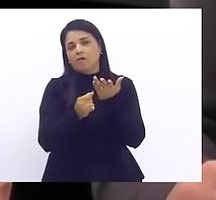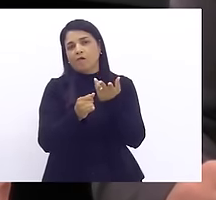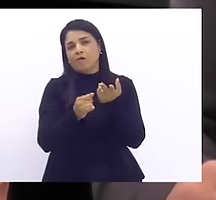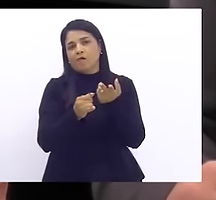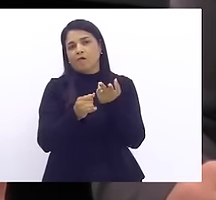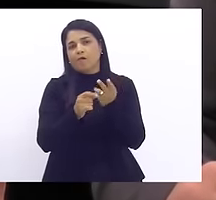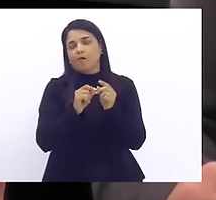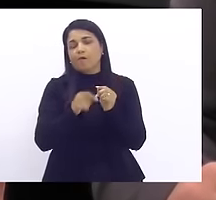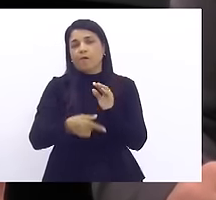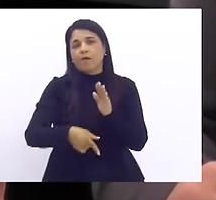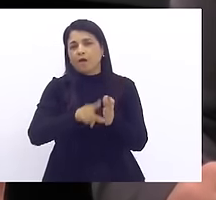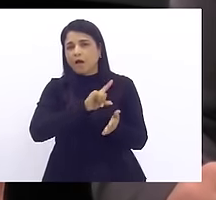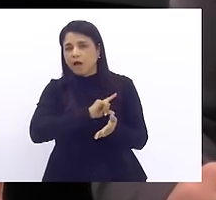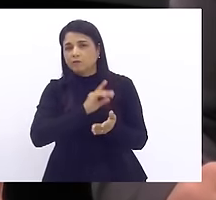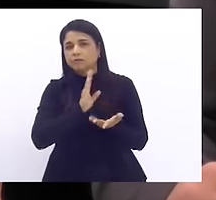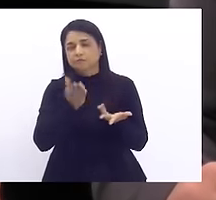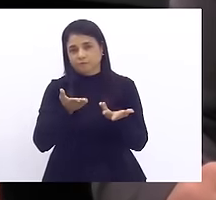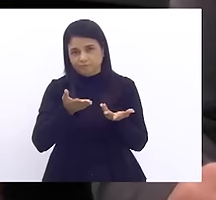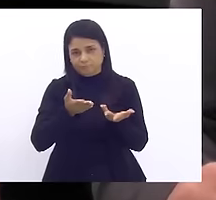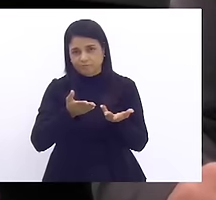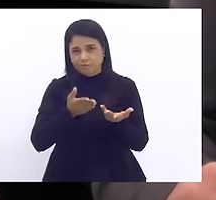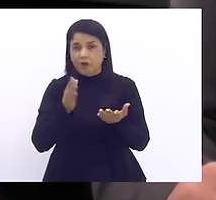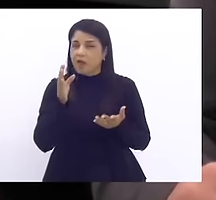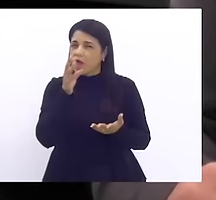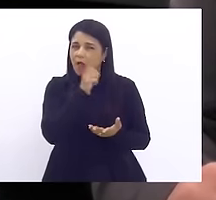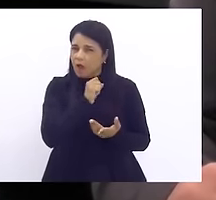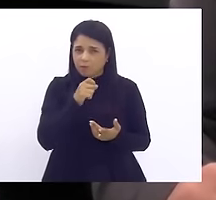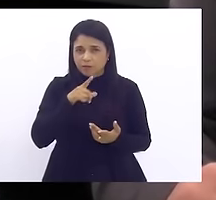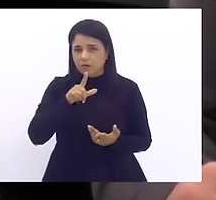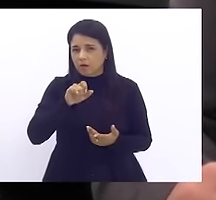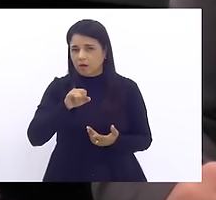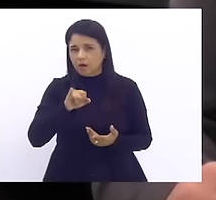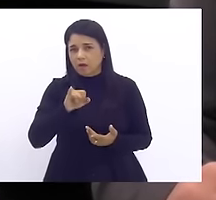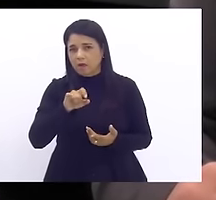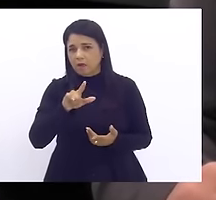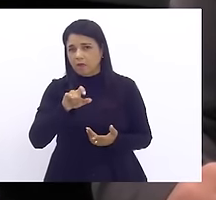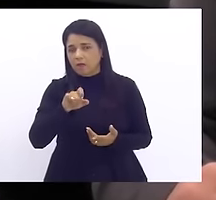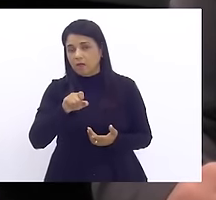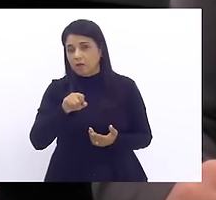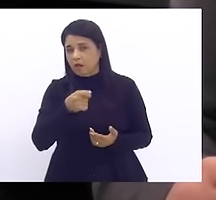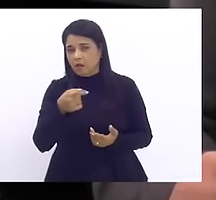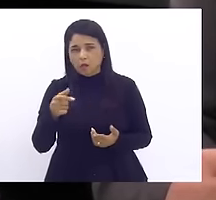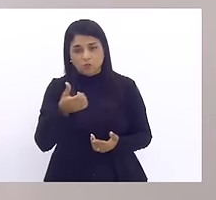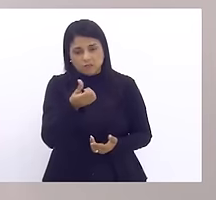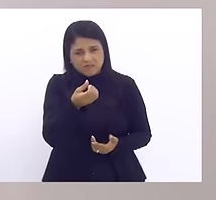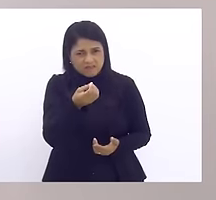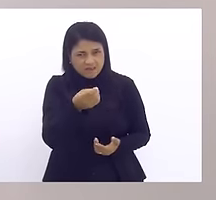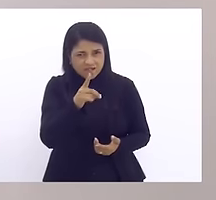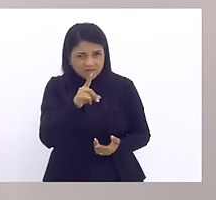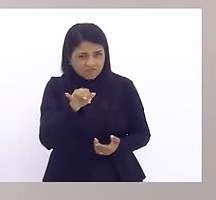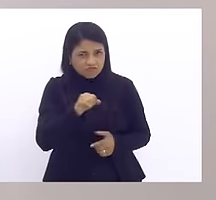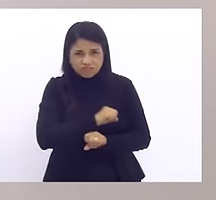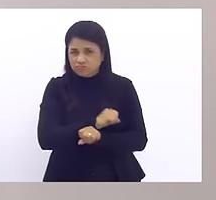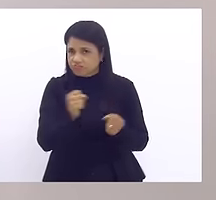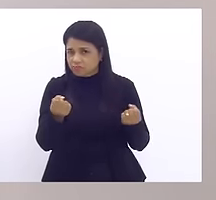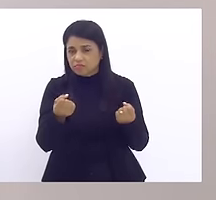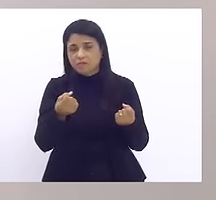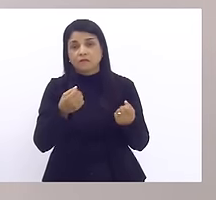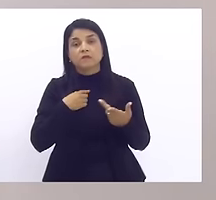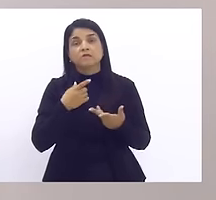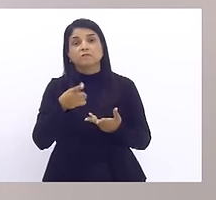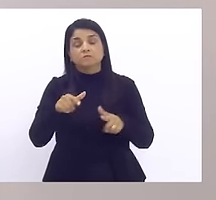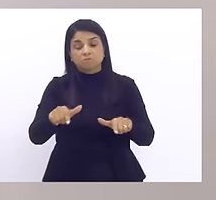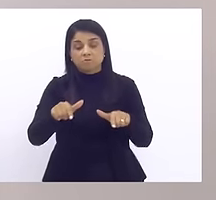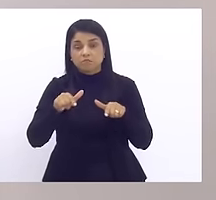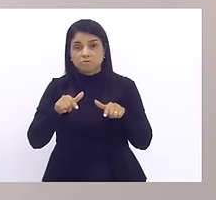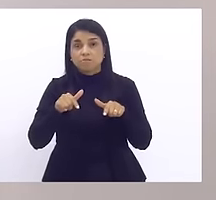que é estabelecida não é tão não é tão rápido não é possível leiloar veículo com 60 dias permanência